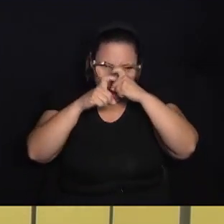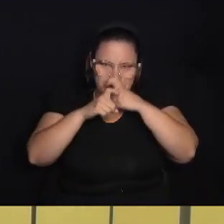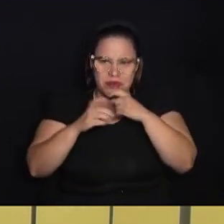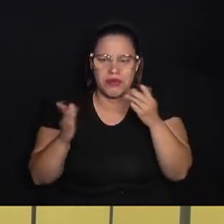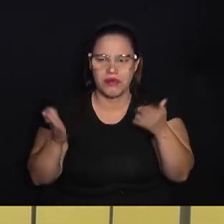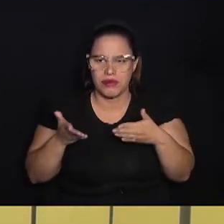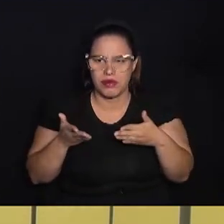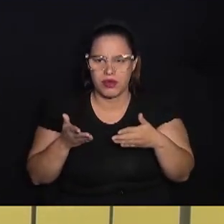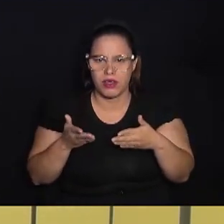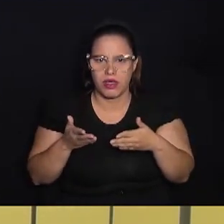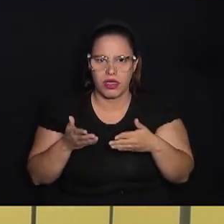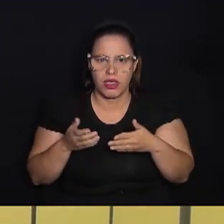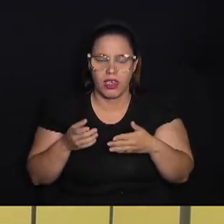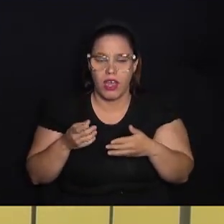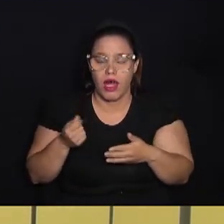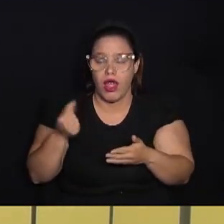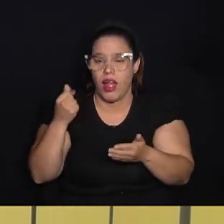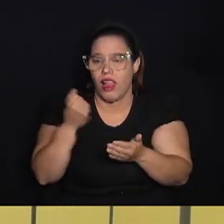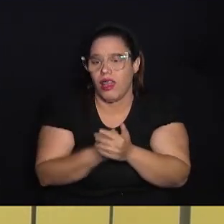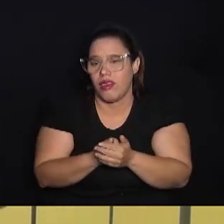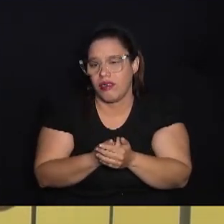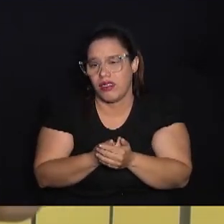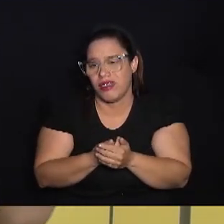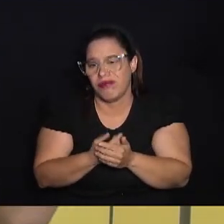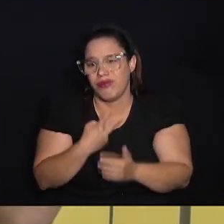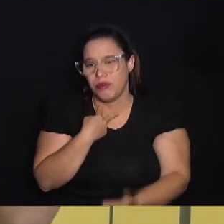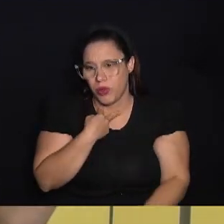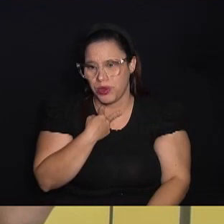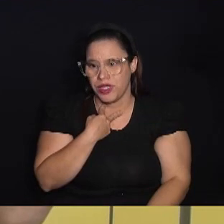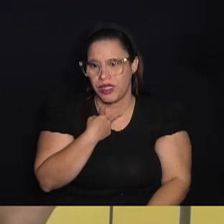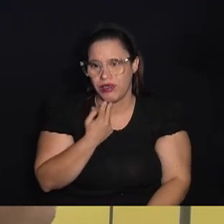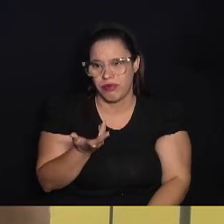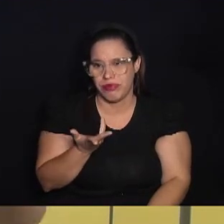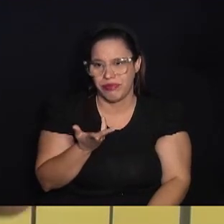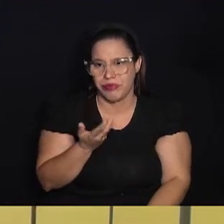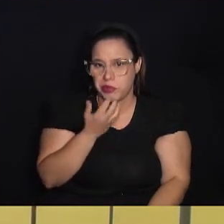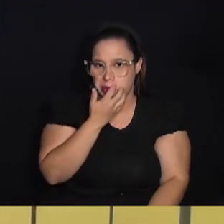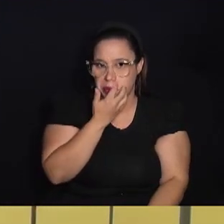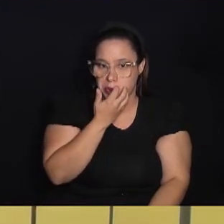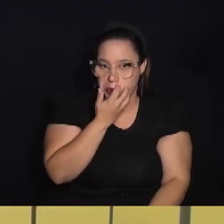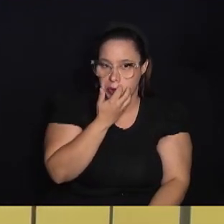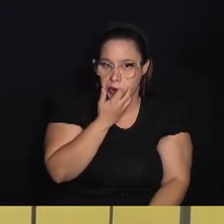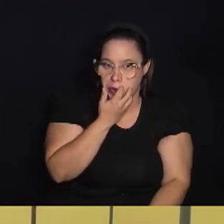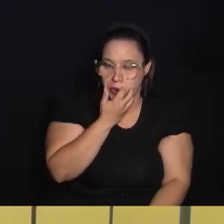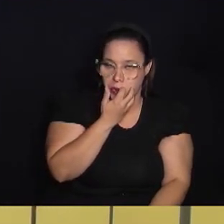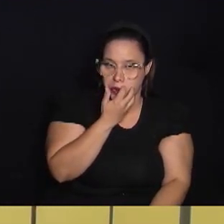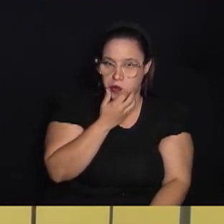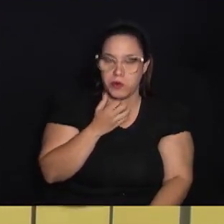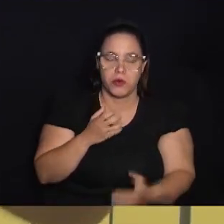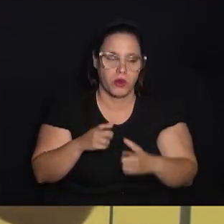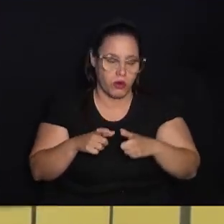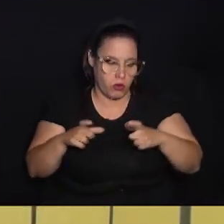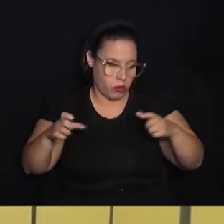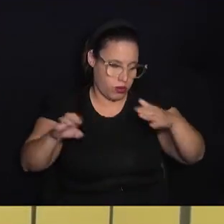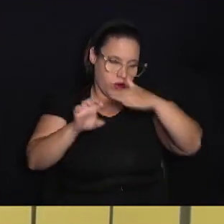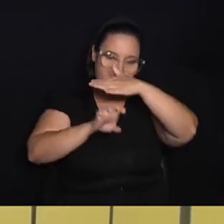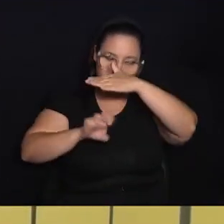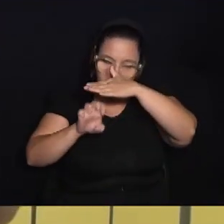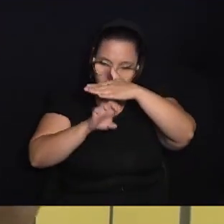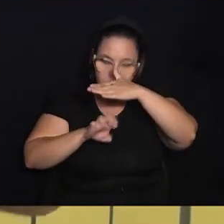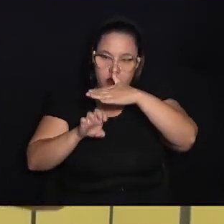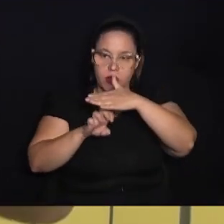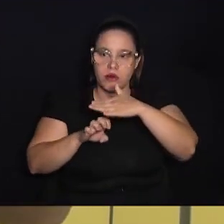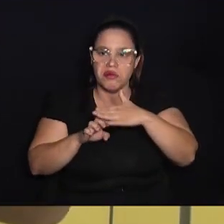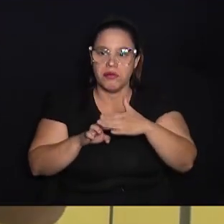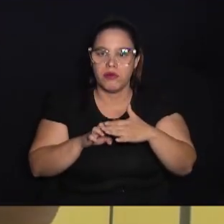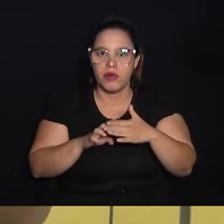vai lá e gastem um dinheiro que Poxa então para não para não ter isso claro que se tiver uma grande empresa Se tiverem claro